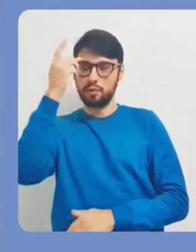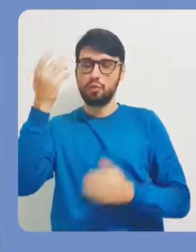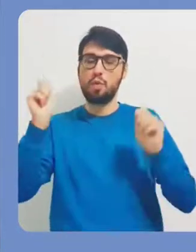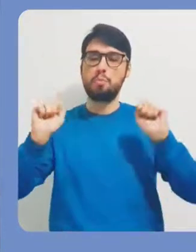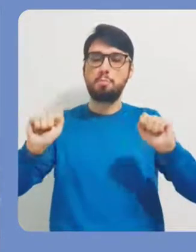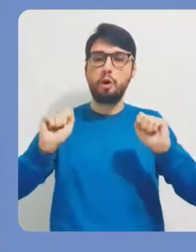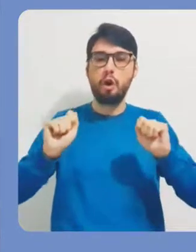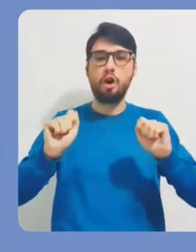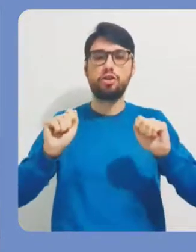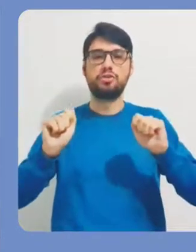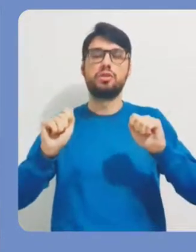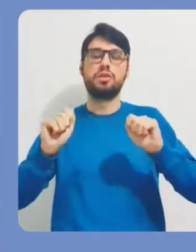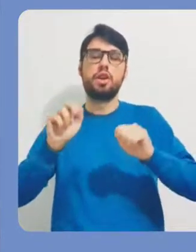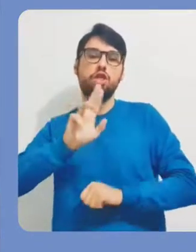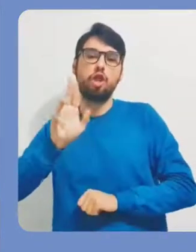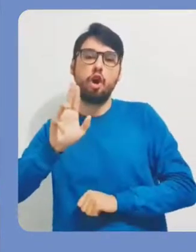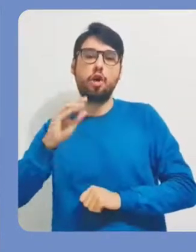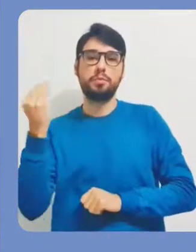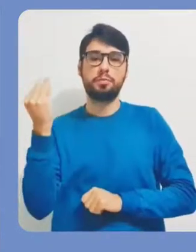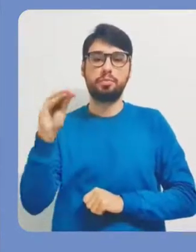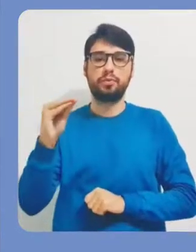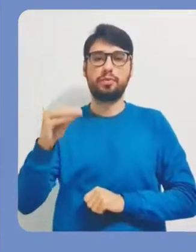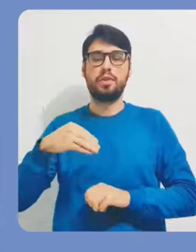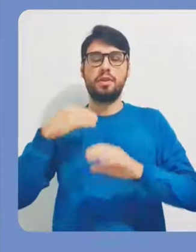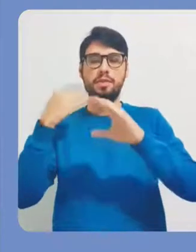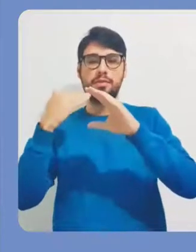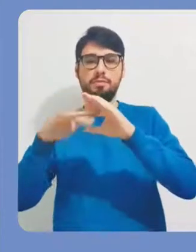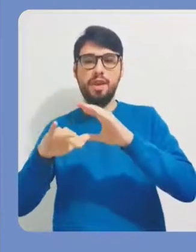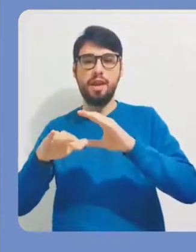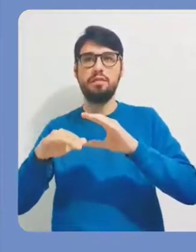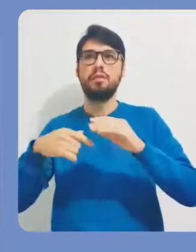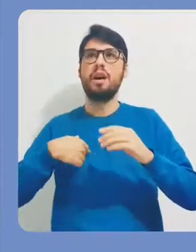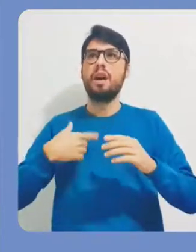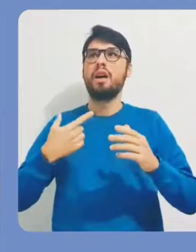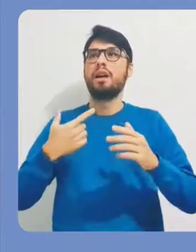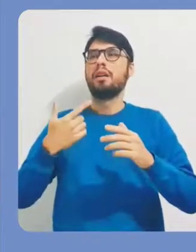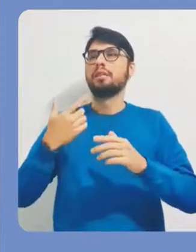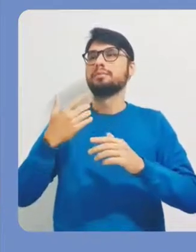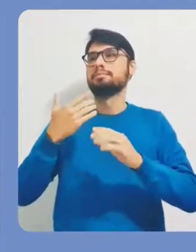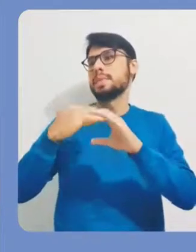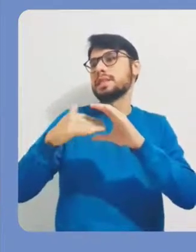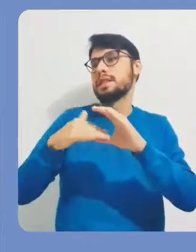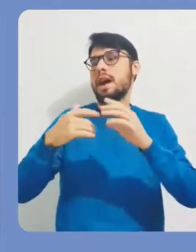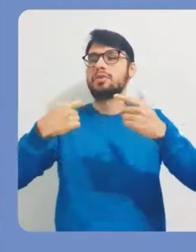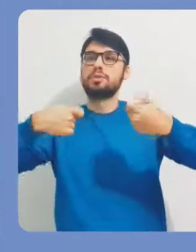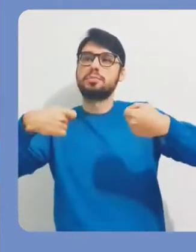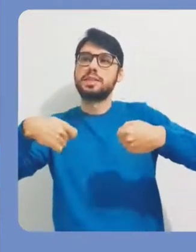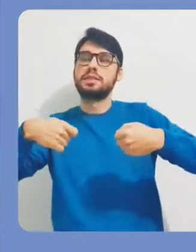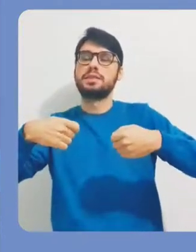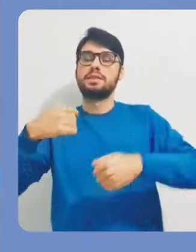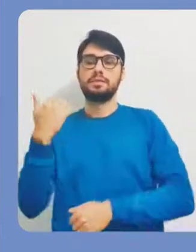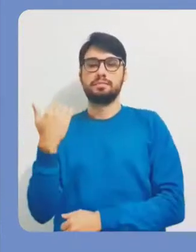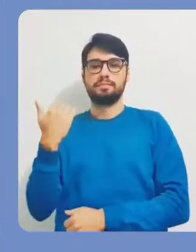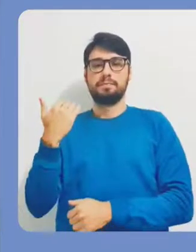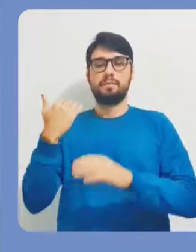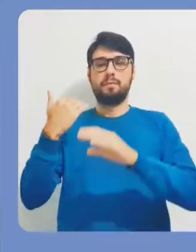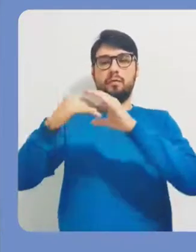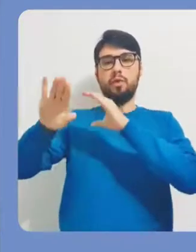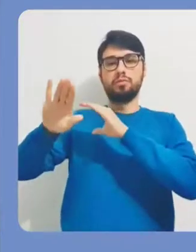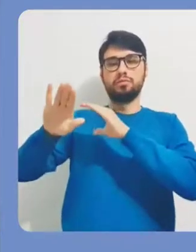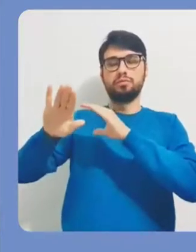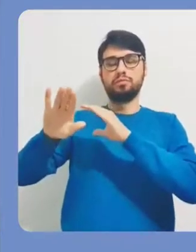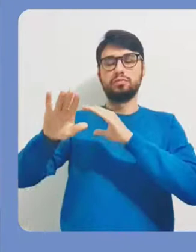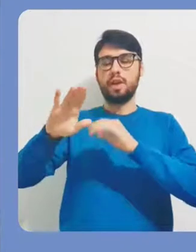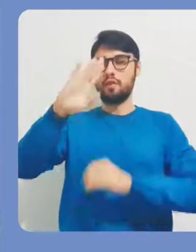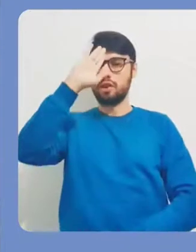mensagem e ele vai enviar. Quando ele clicar no botão enviar, essa mensagem vai direto para o e-mail